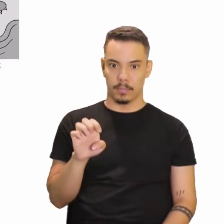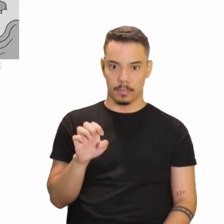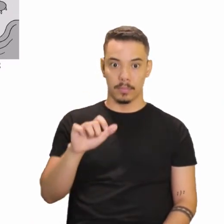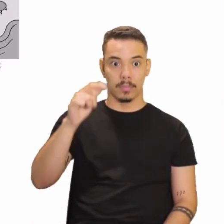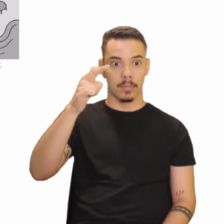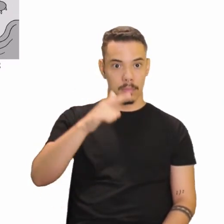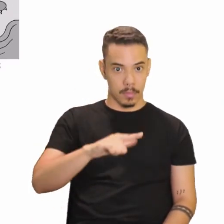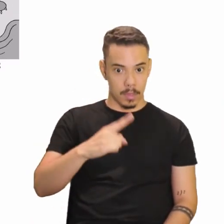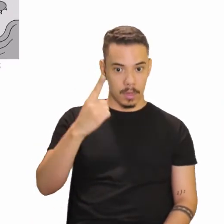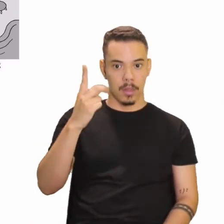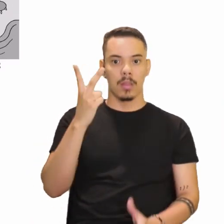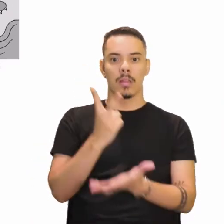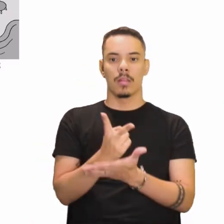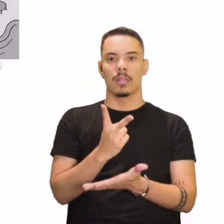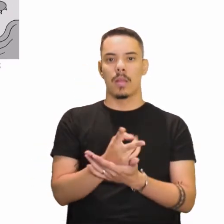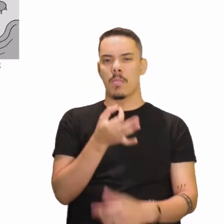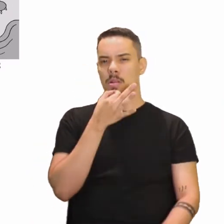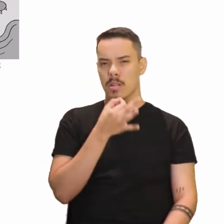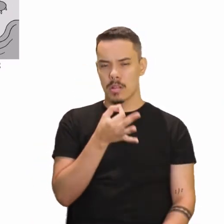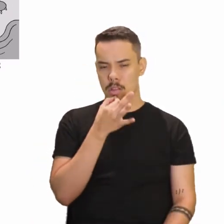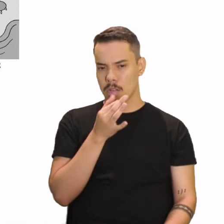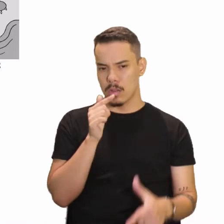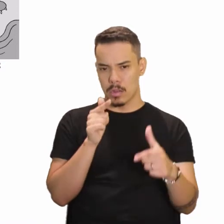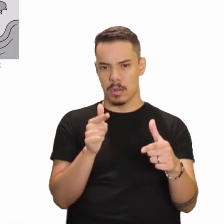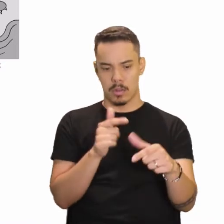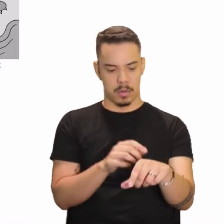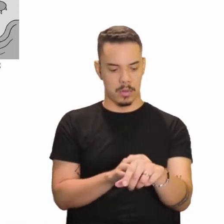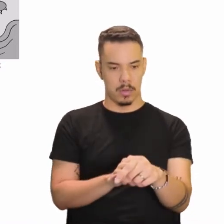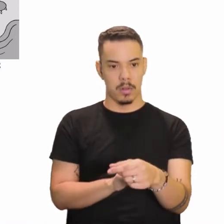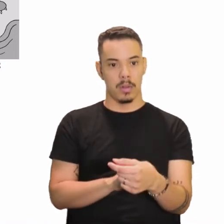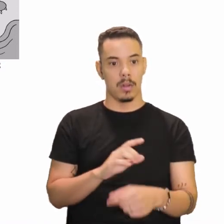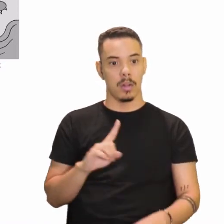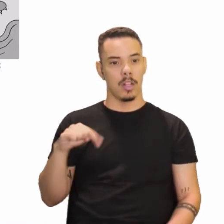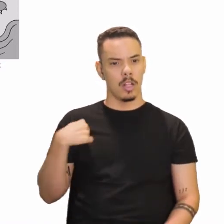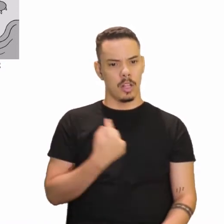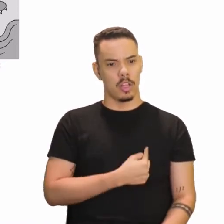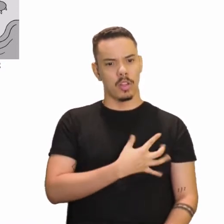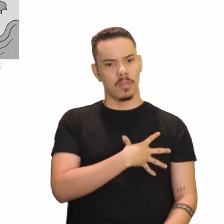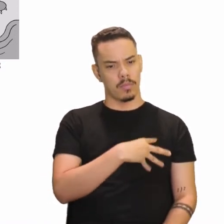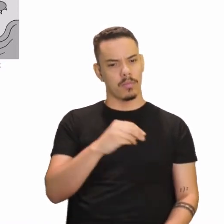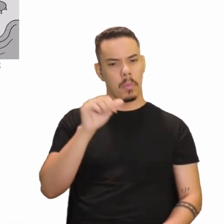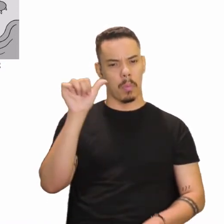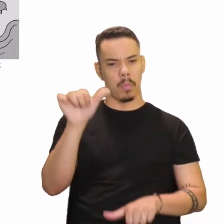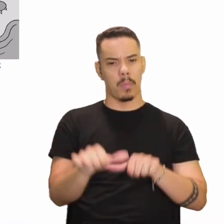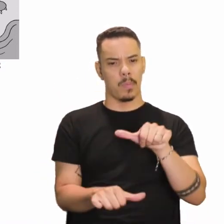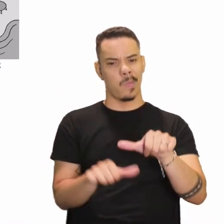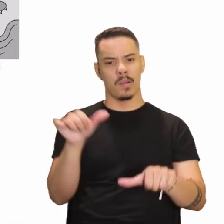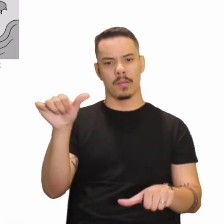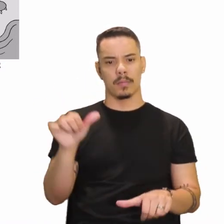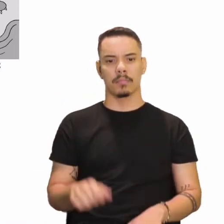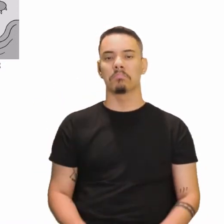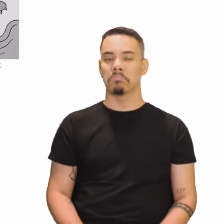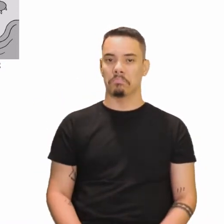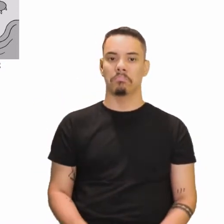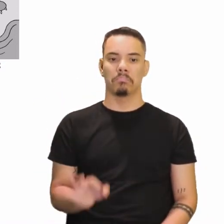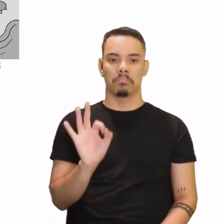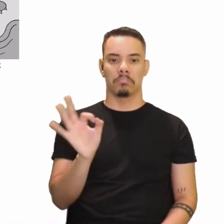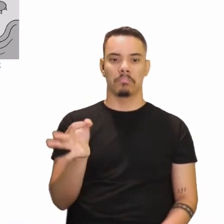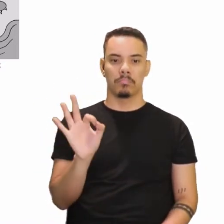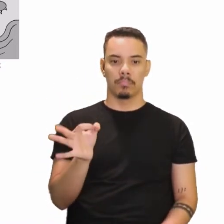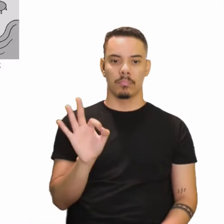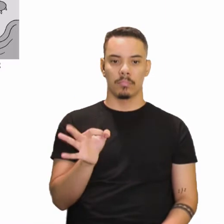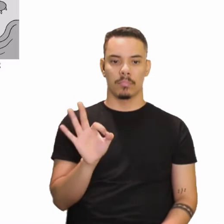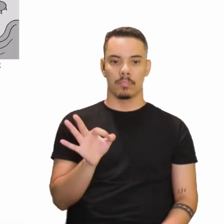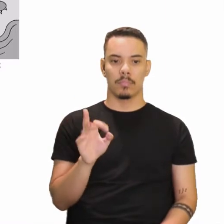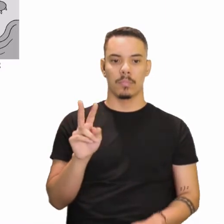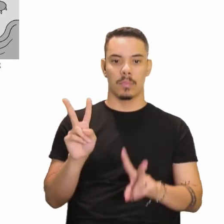sempre fazendo a crítica ó nosso filho mudou muito é o efeito